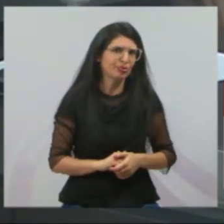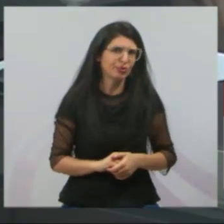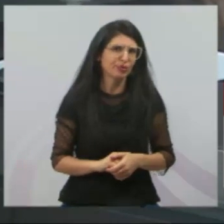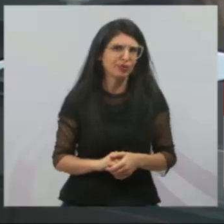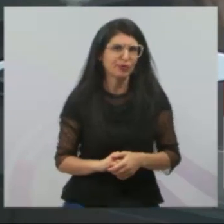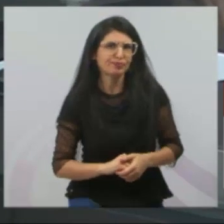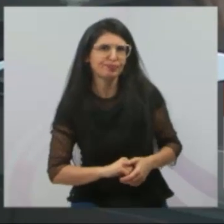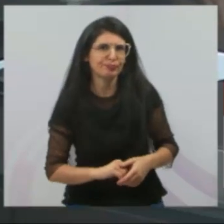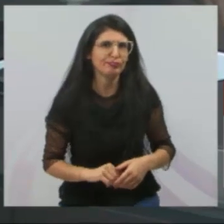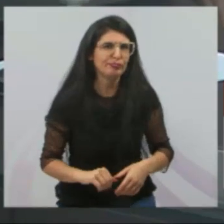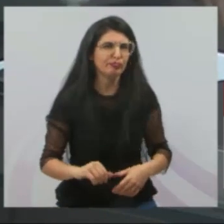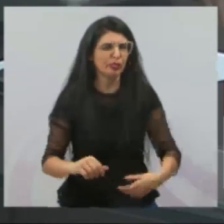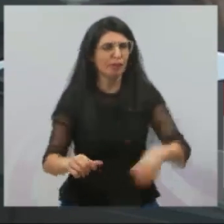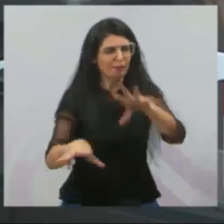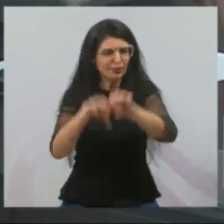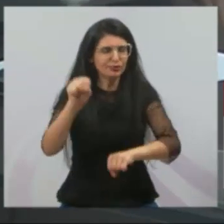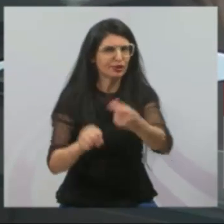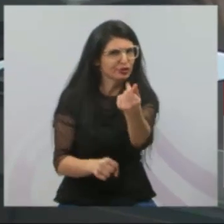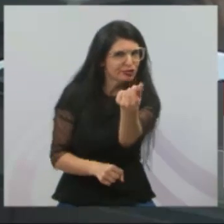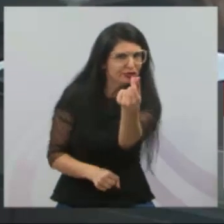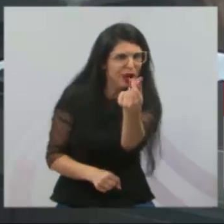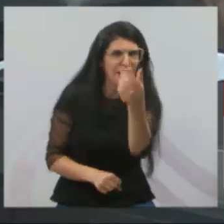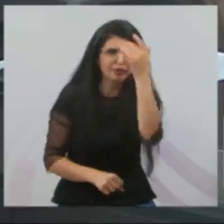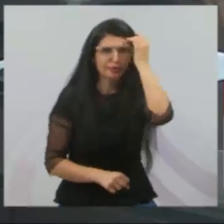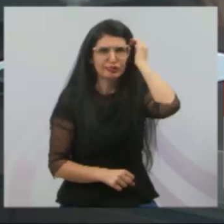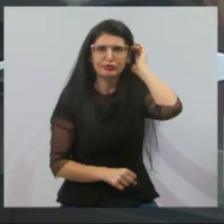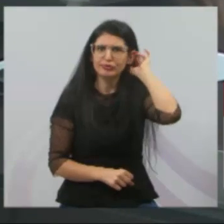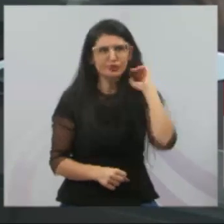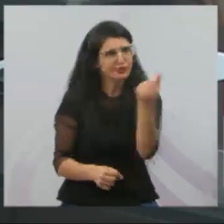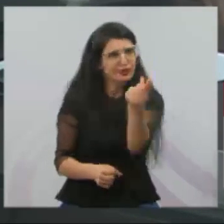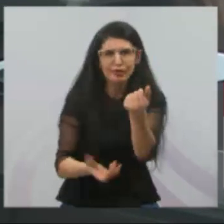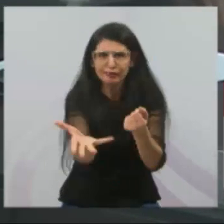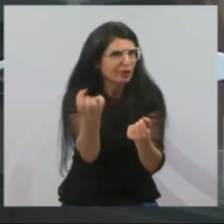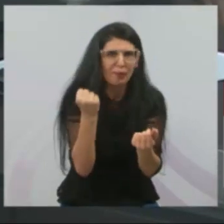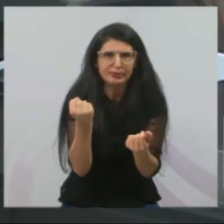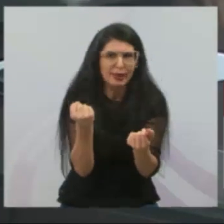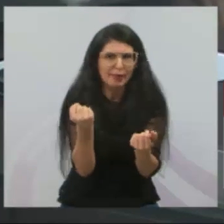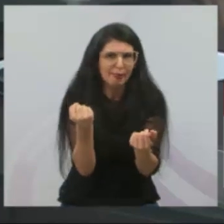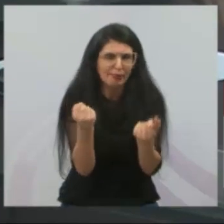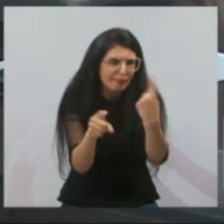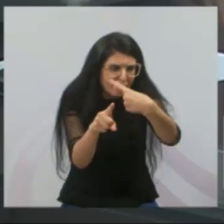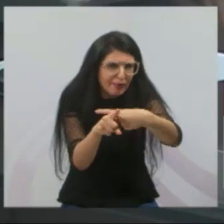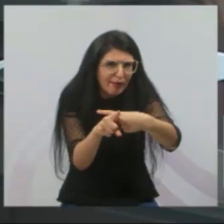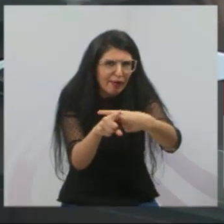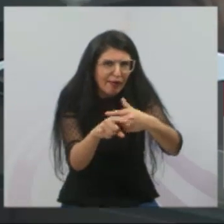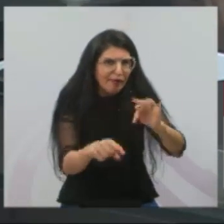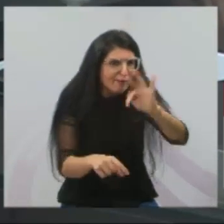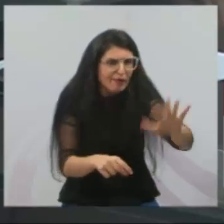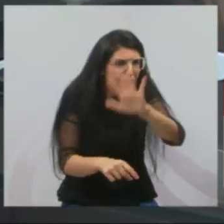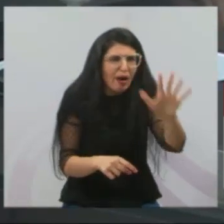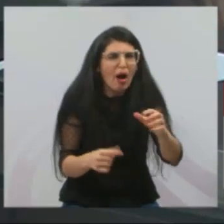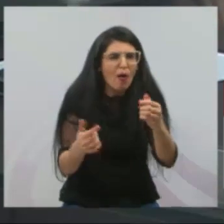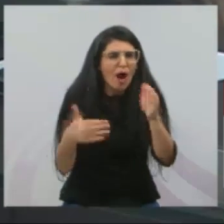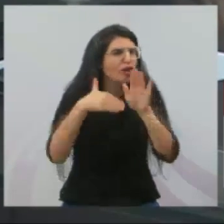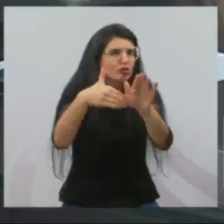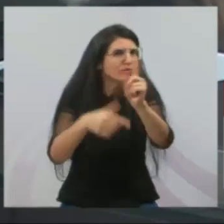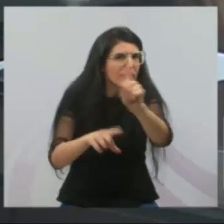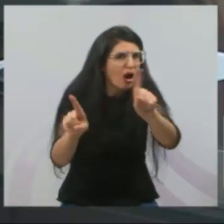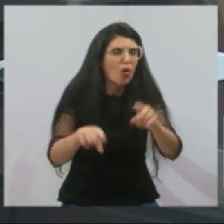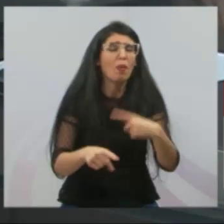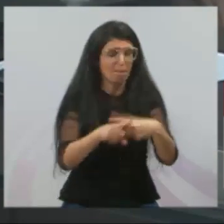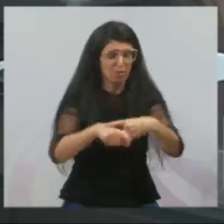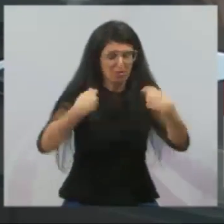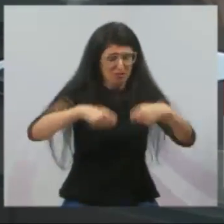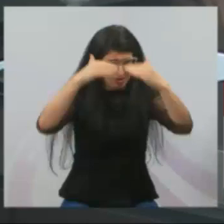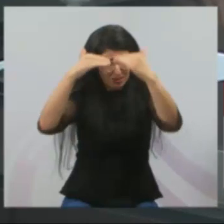dessas medidas trará prejuízos incalculáveis, não somente para a atual gestão, mas também a futura